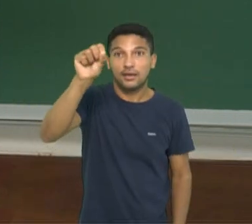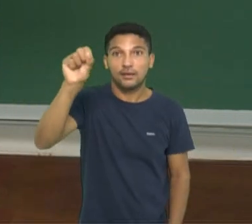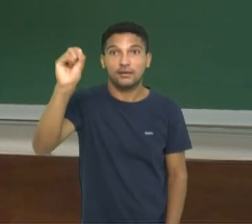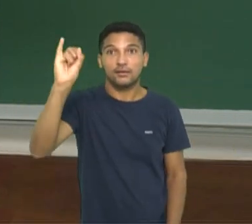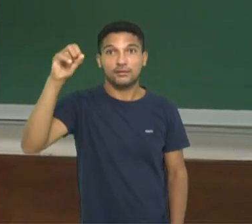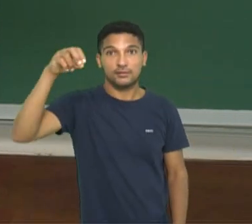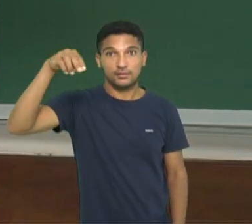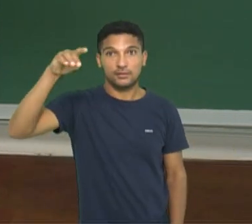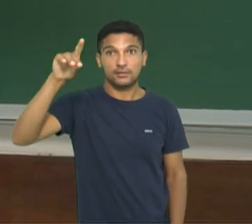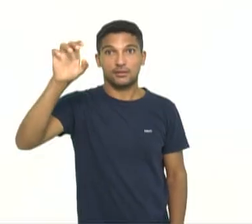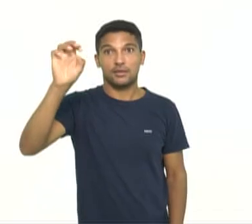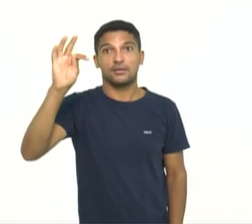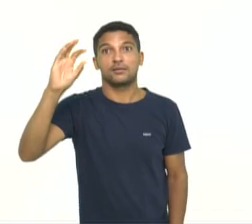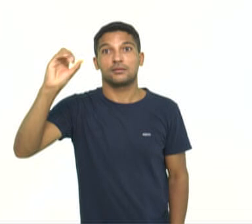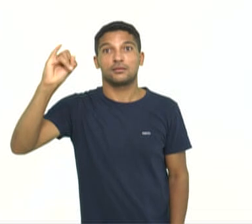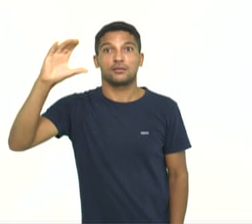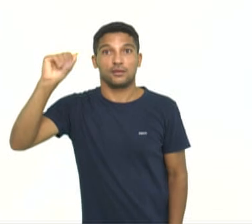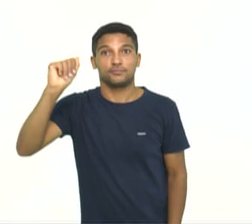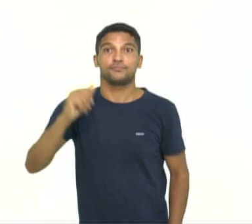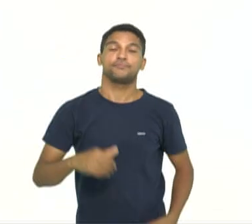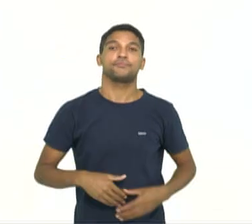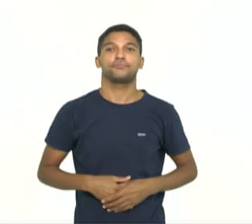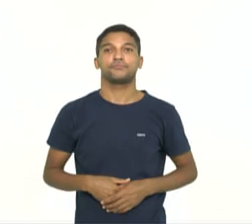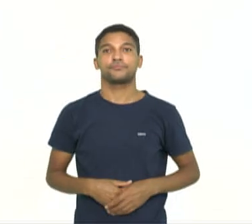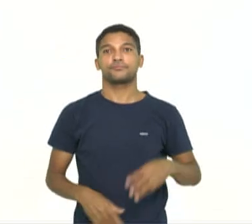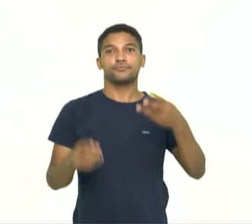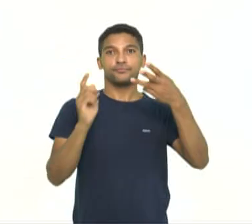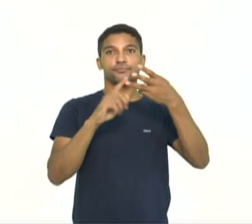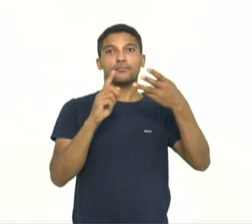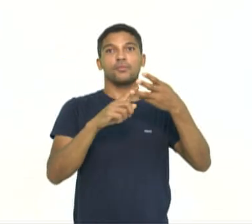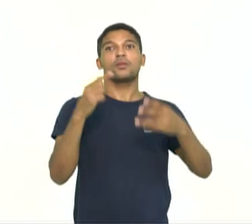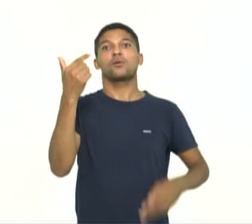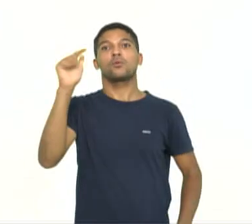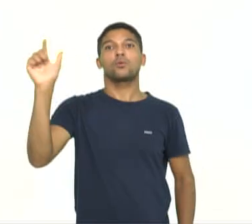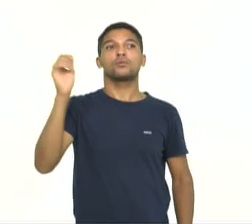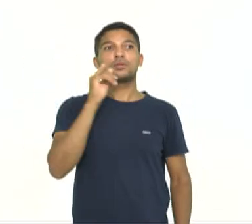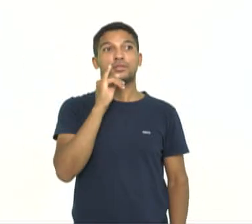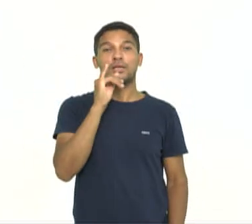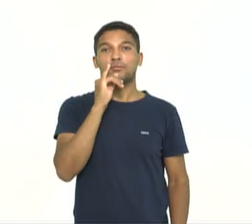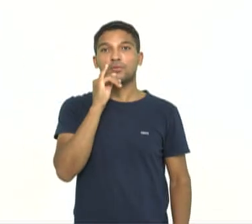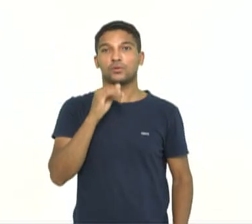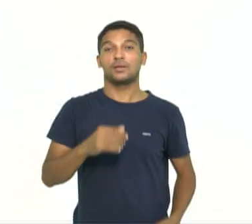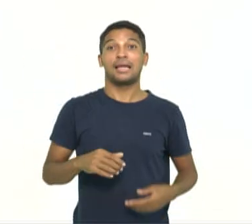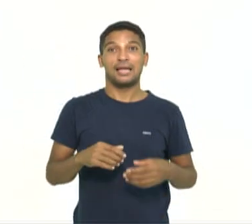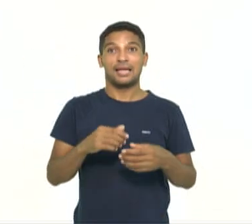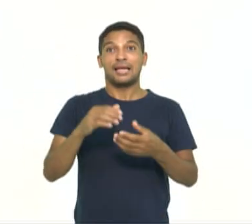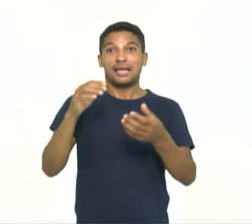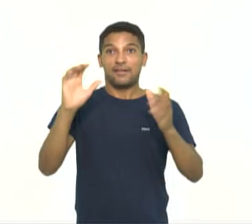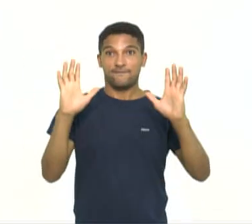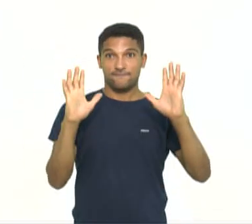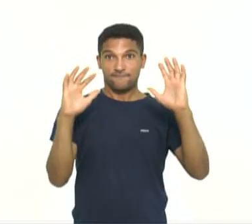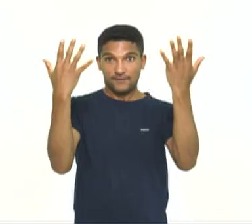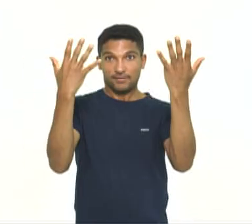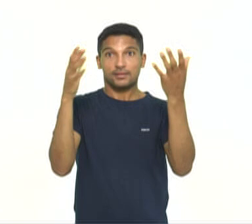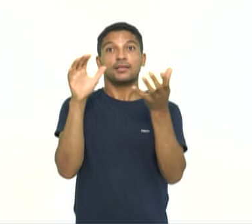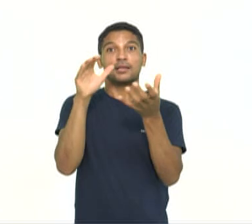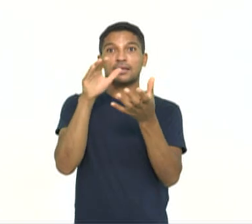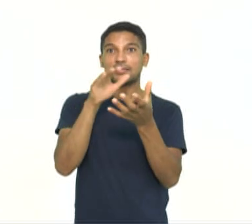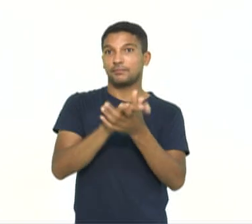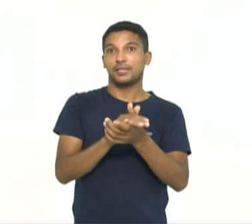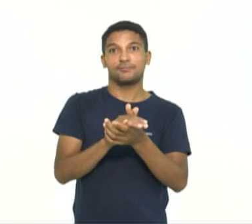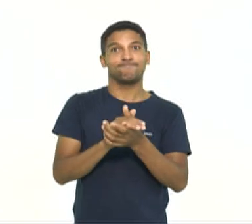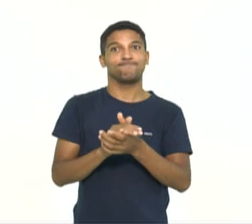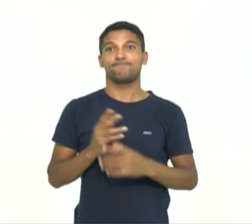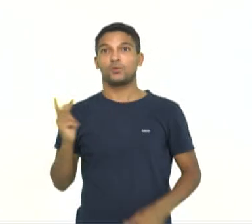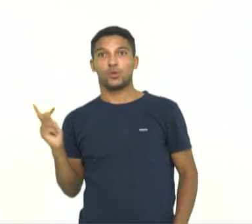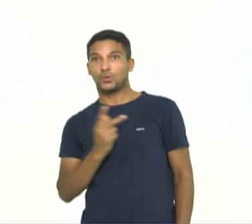O último exemplo, não fomos ao casamento, ponto e vírgula, mandamos um presente, né? Nós poderíamos ter ali